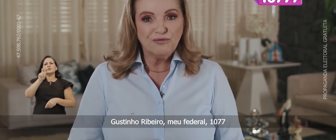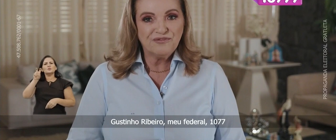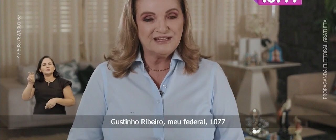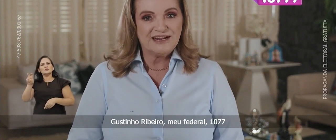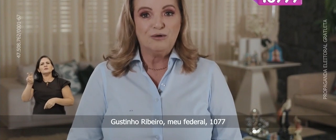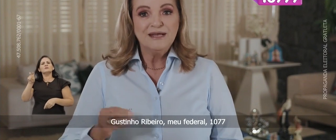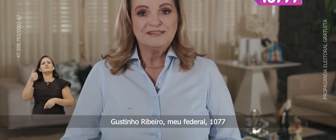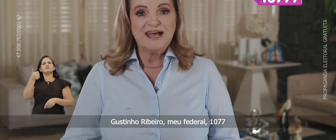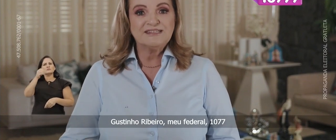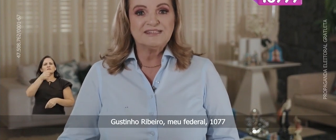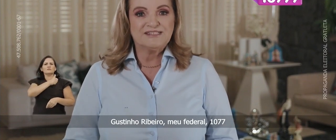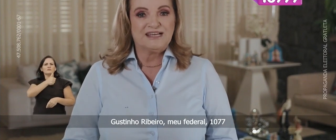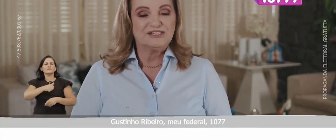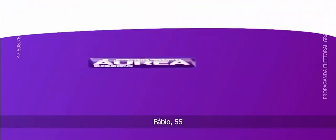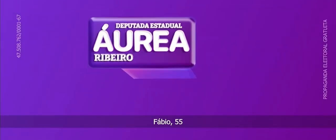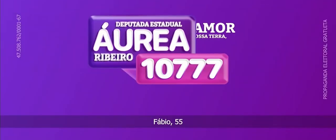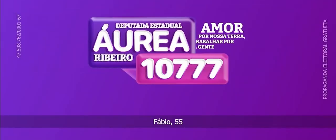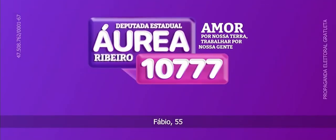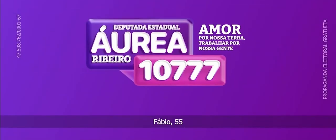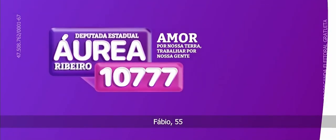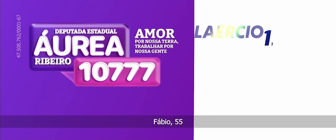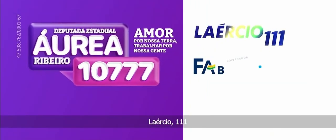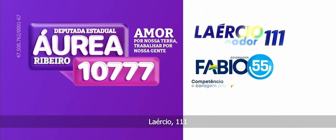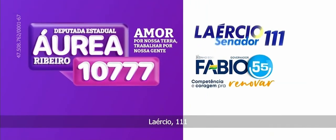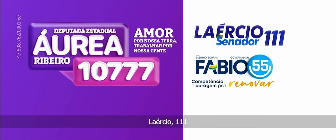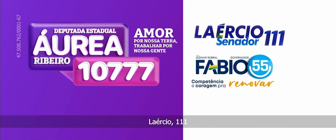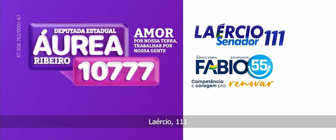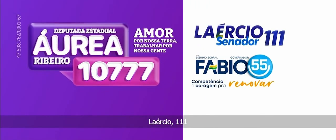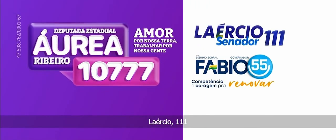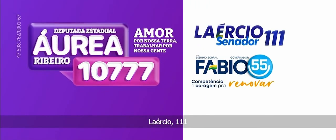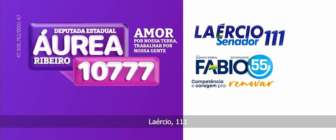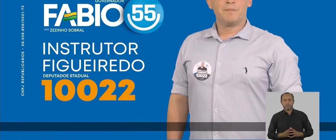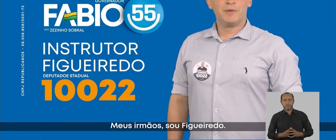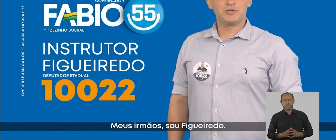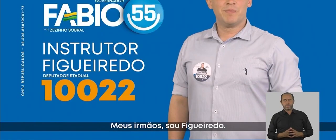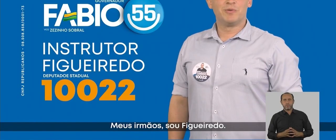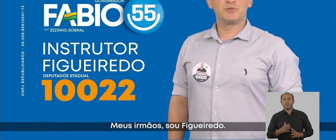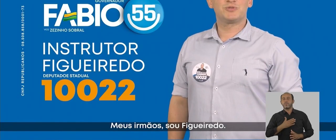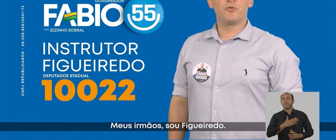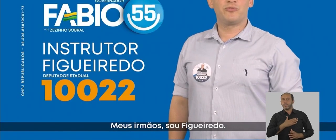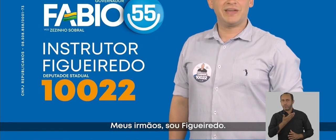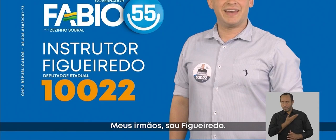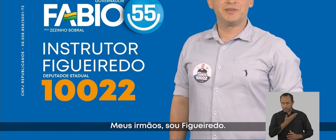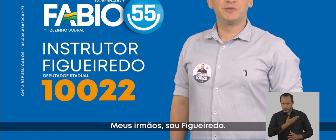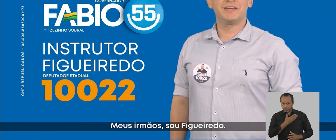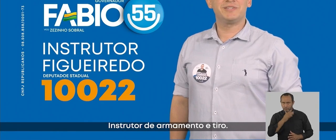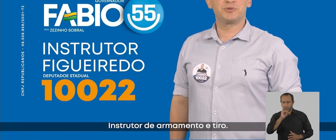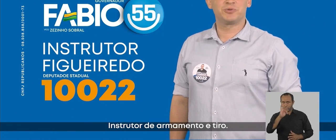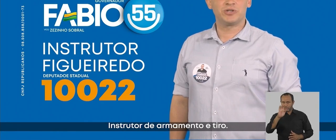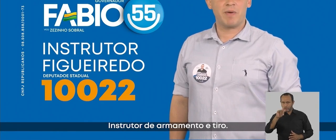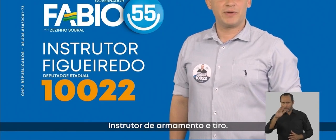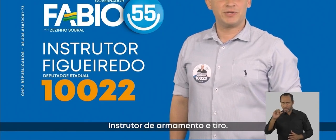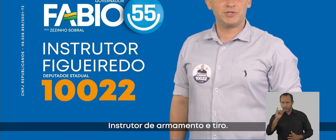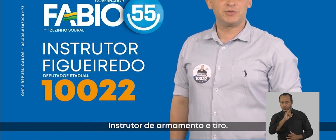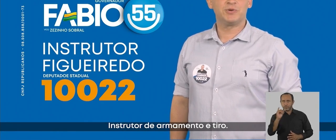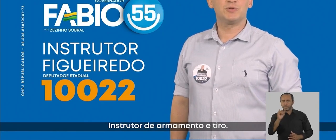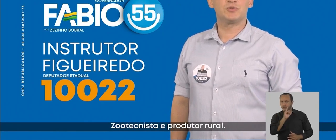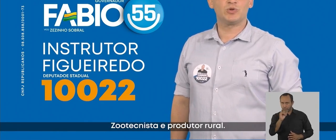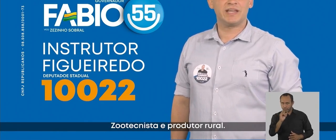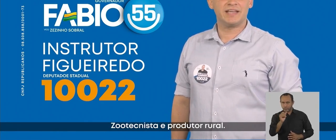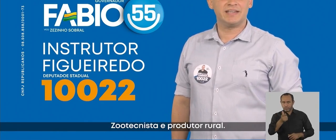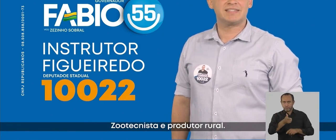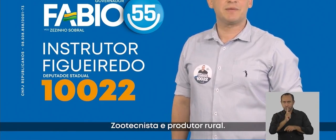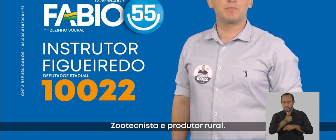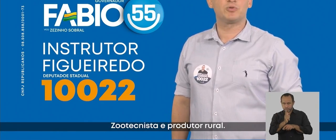Ribeiro, meu federal, 1077. Fábio, 55. Laércio, 111. Meus irmãos, sou o Figueiredo, instrutor de armamento e tiro,